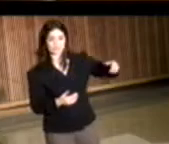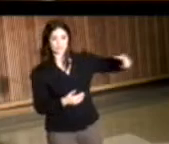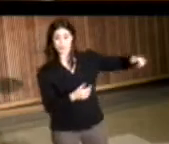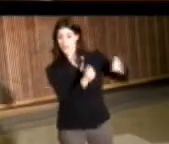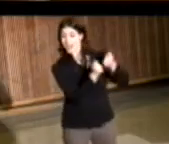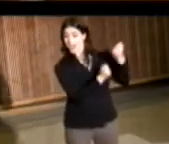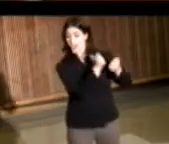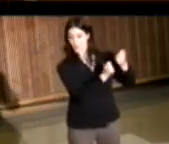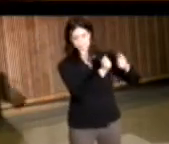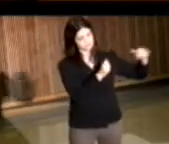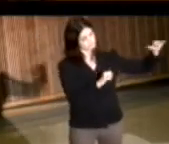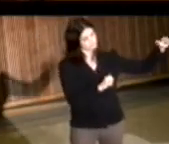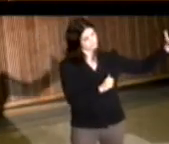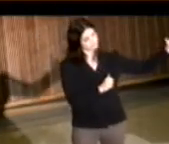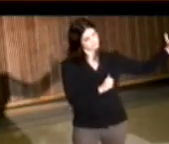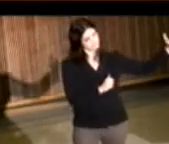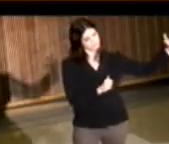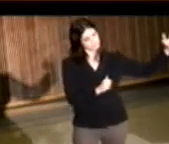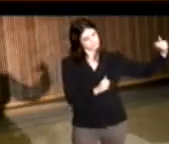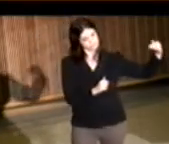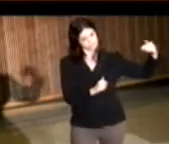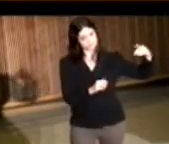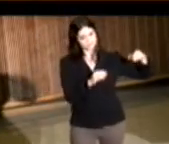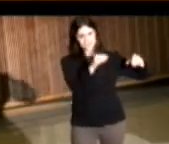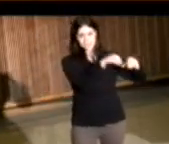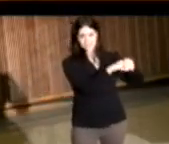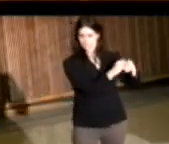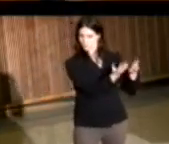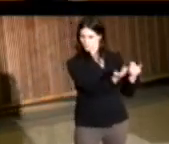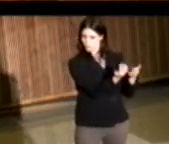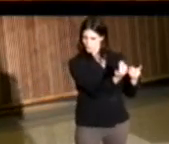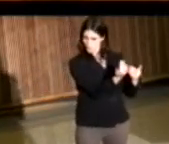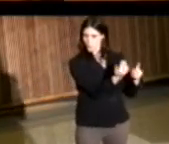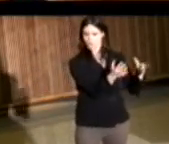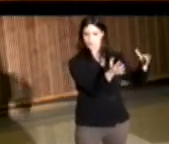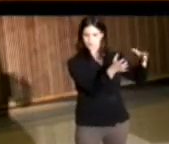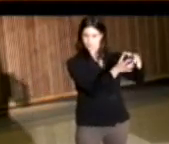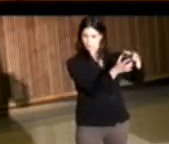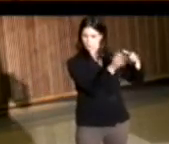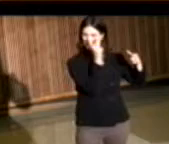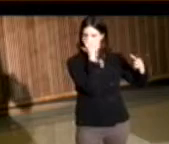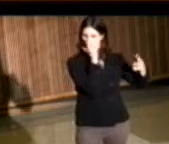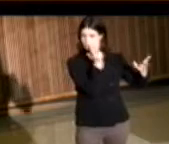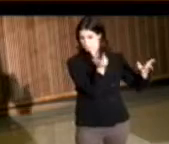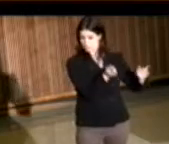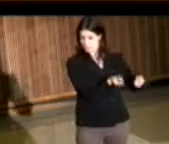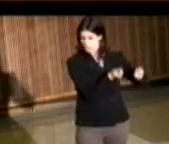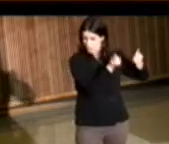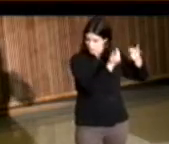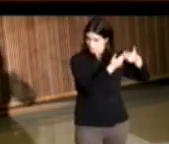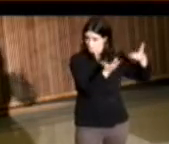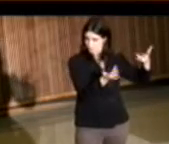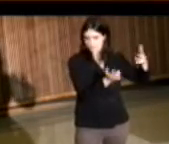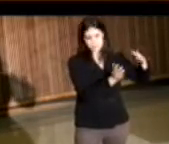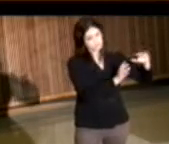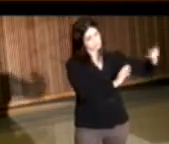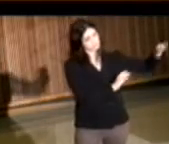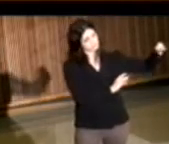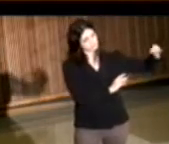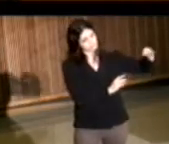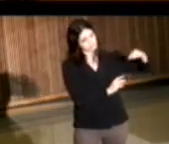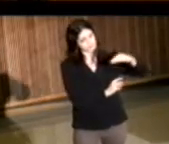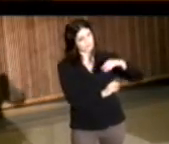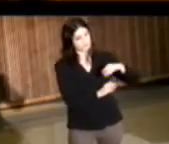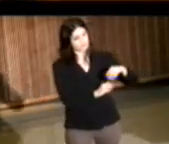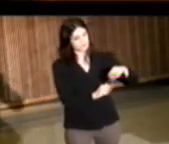com pessoas, com jovens, de uma classe mais social maior, e eles viram aquele homem